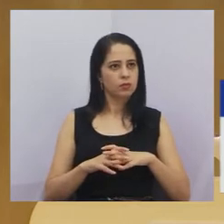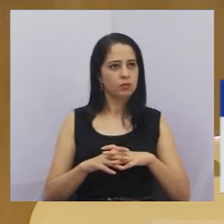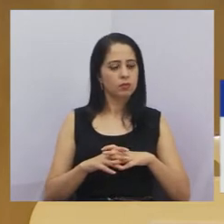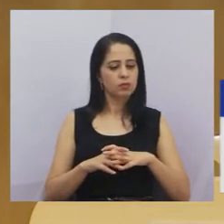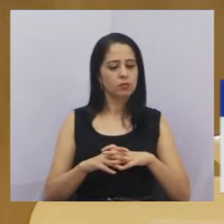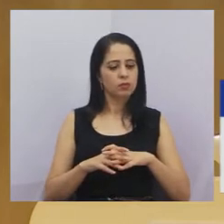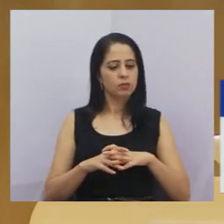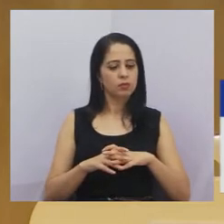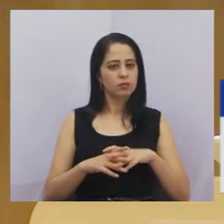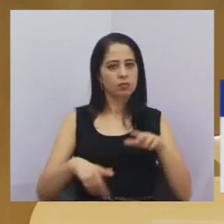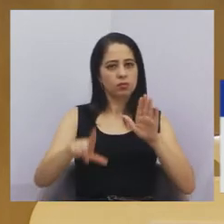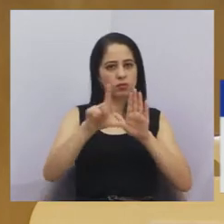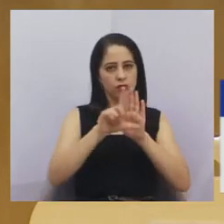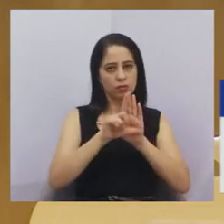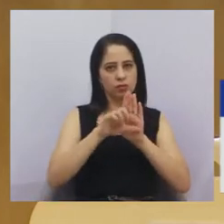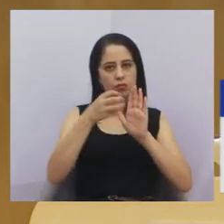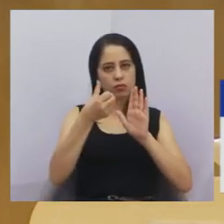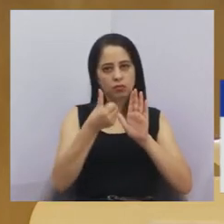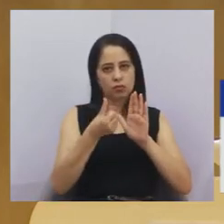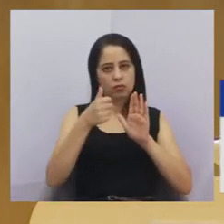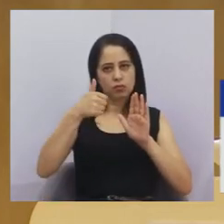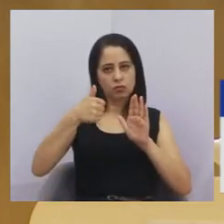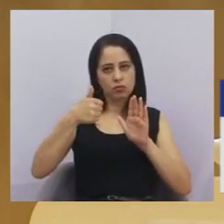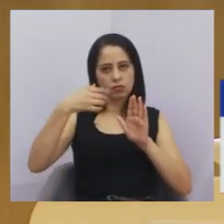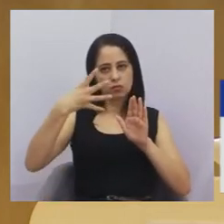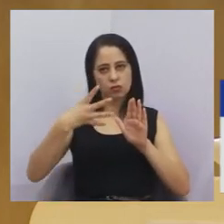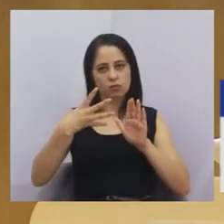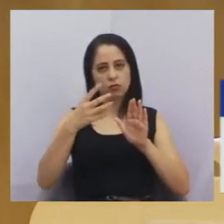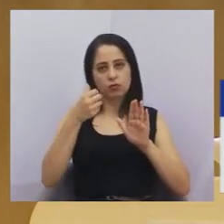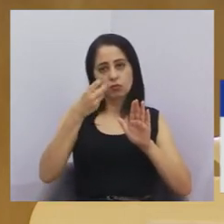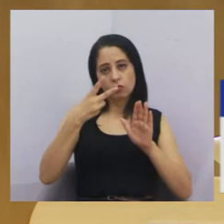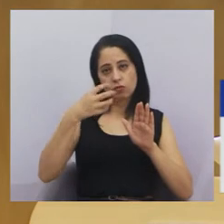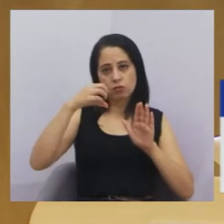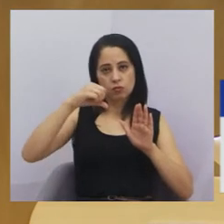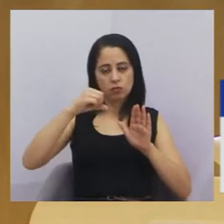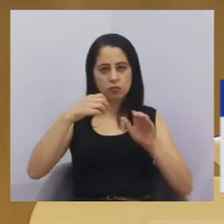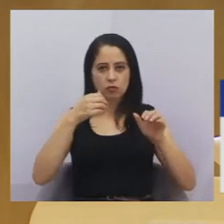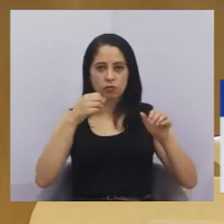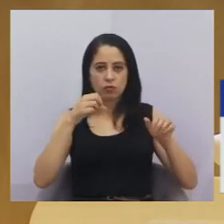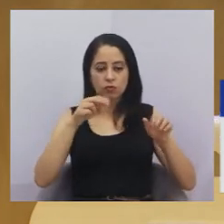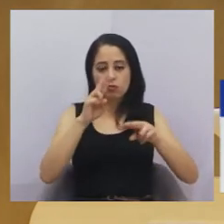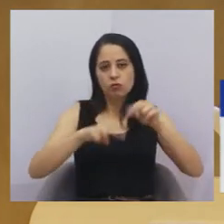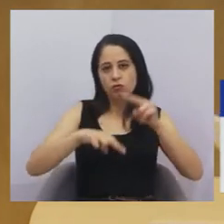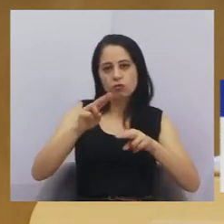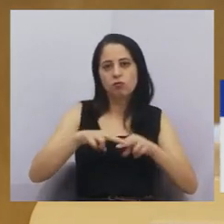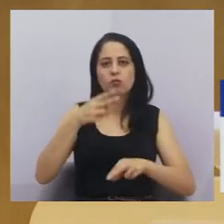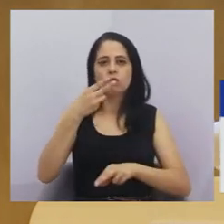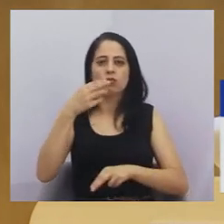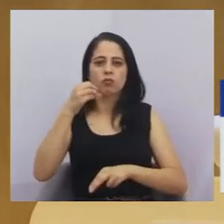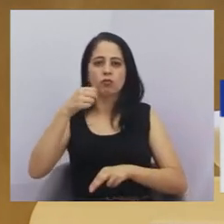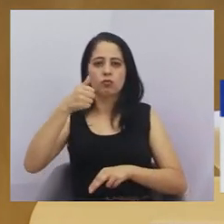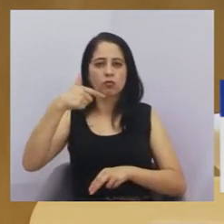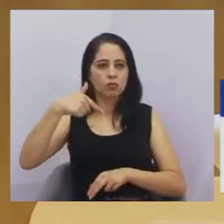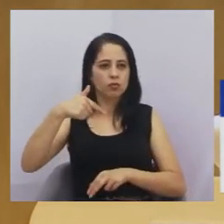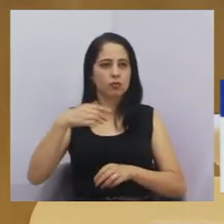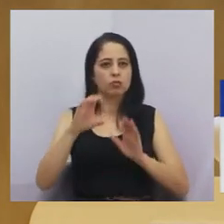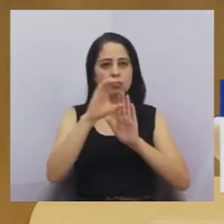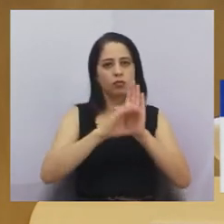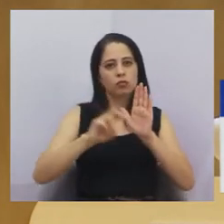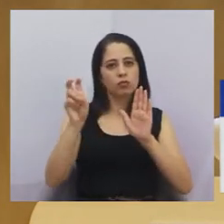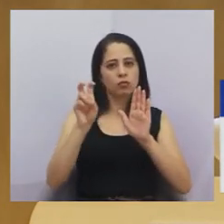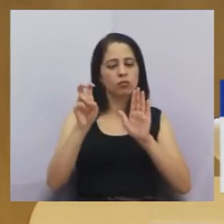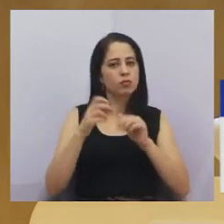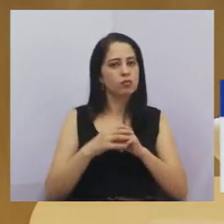estabelecidas na Lei 6.114, de 29 de junho de 2017. Capítulo